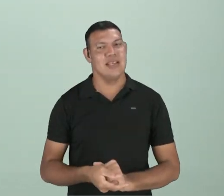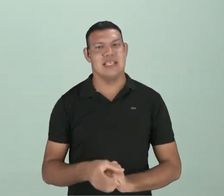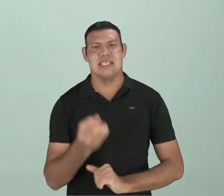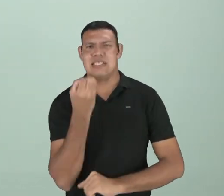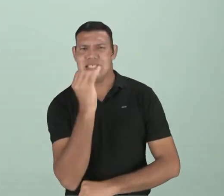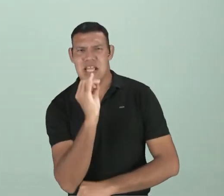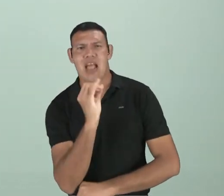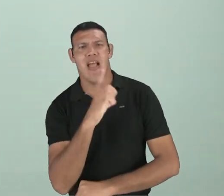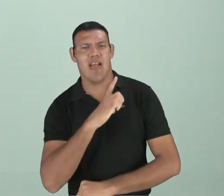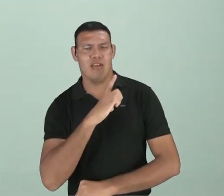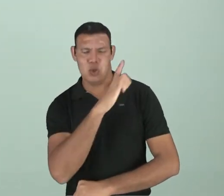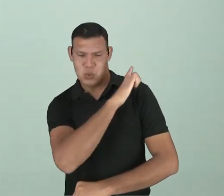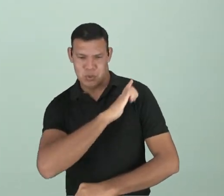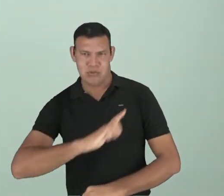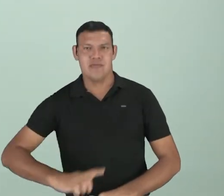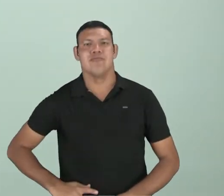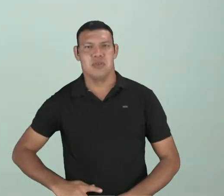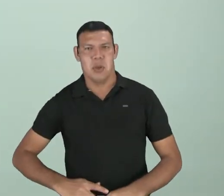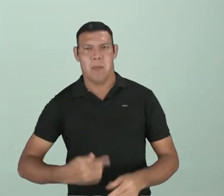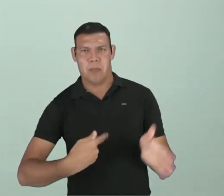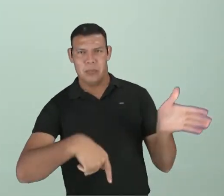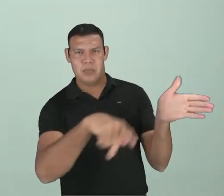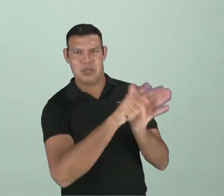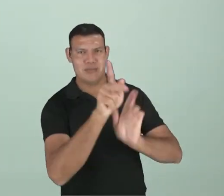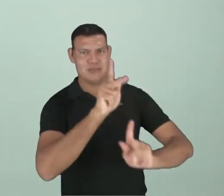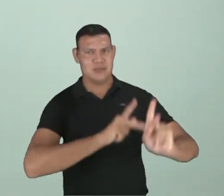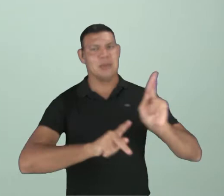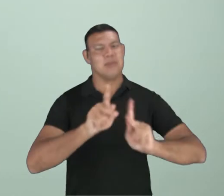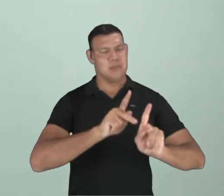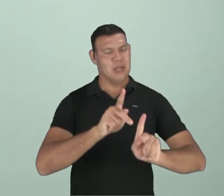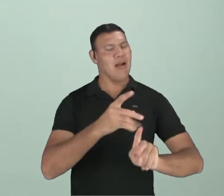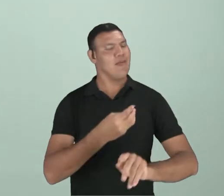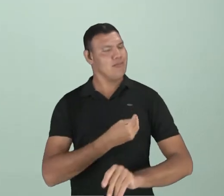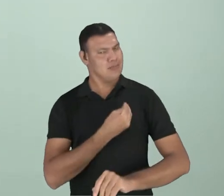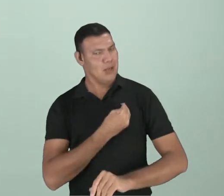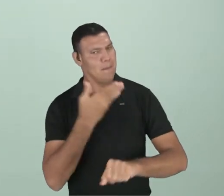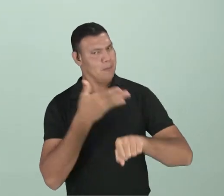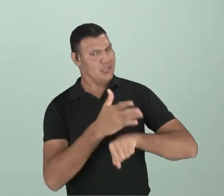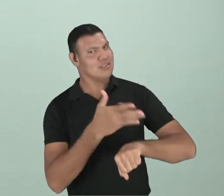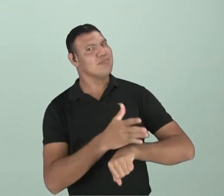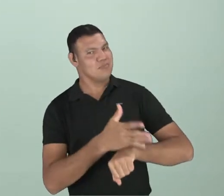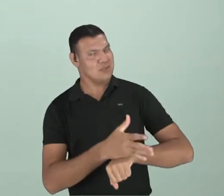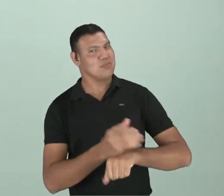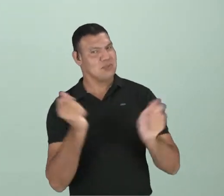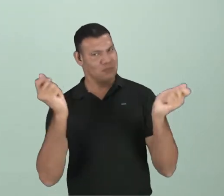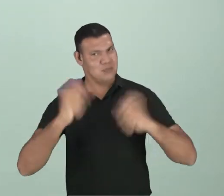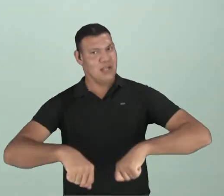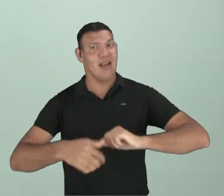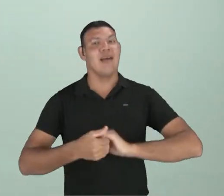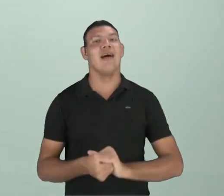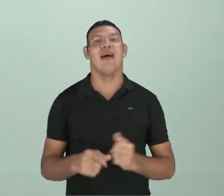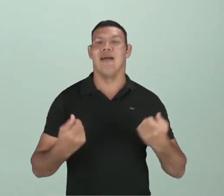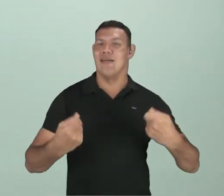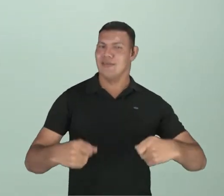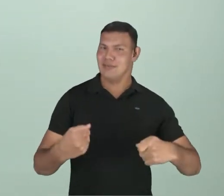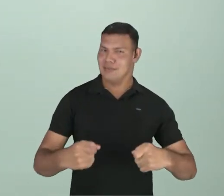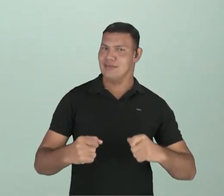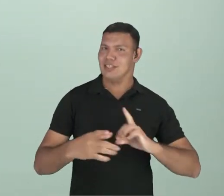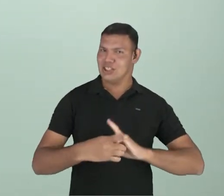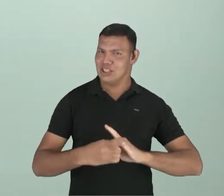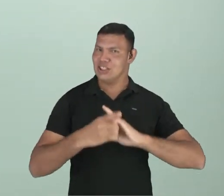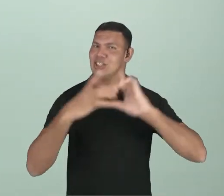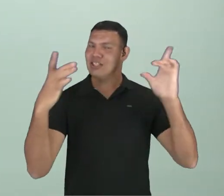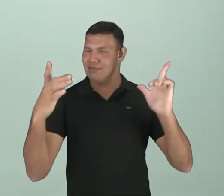o governo do povo, onde todo mundo pode participar, para que a gente tenha uma democracia, também nós precisamos aí